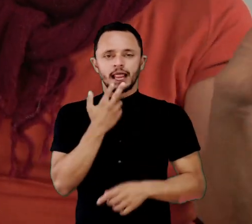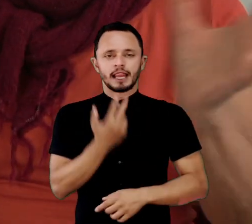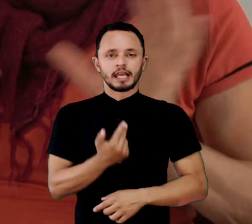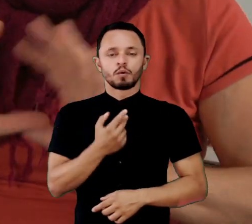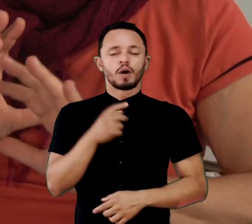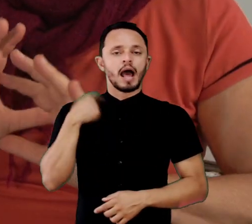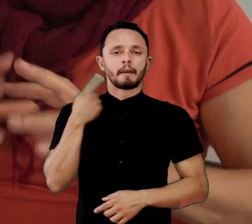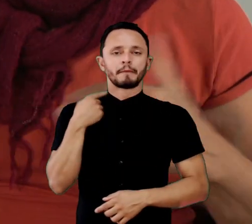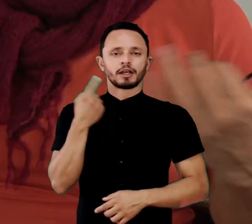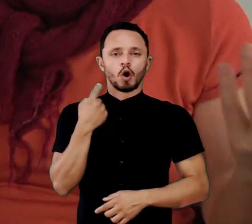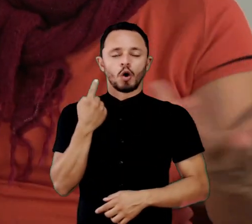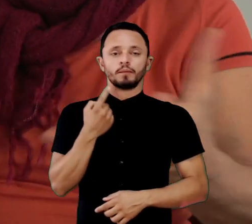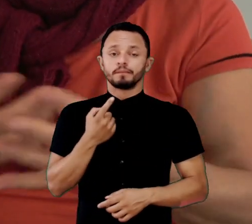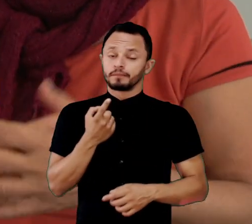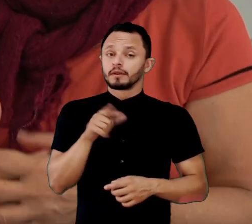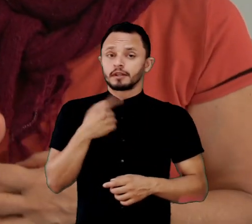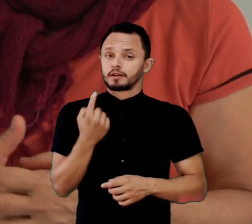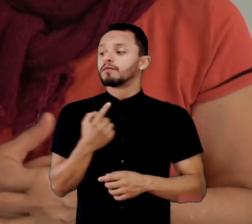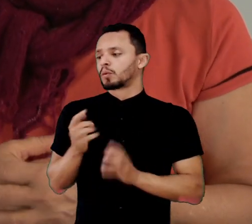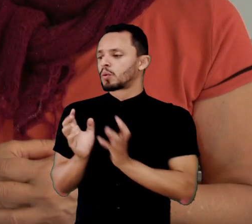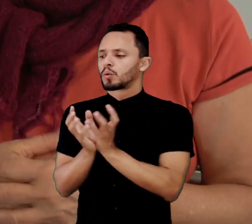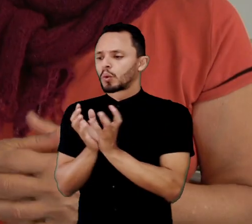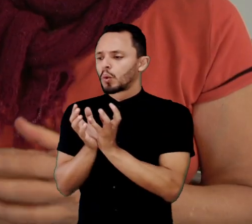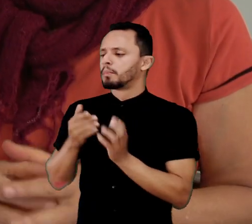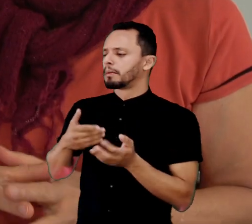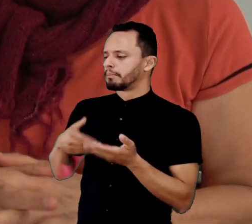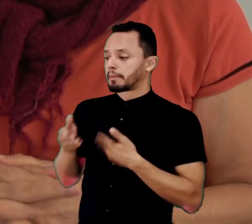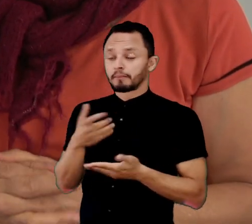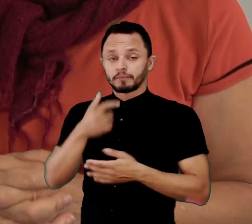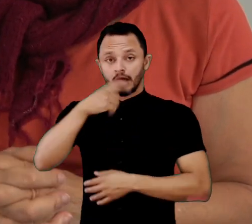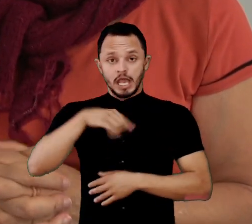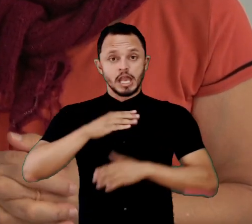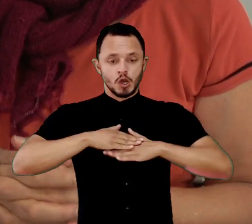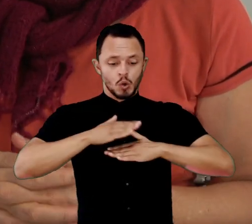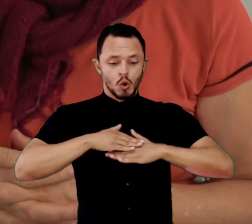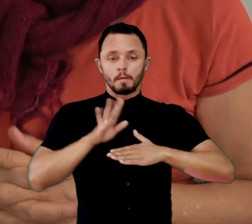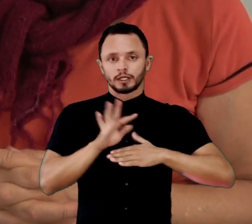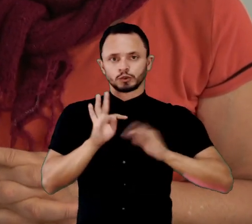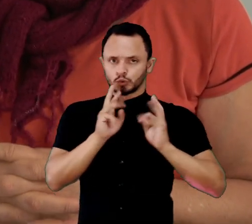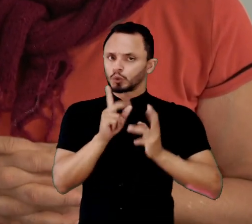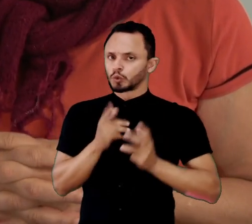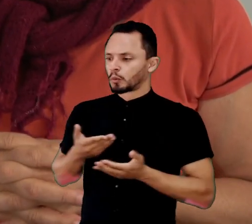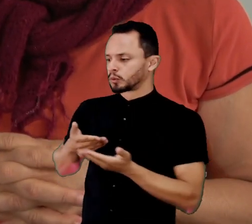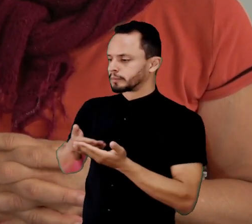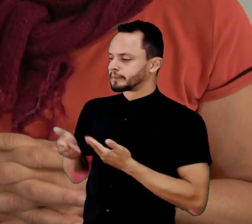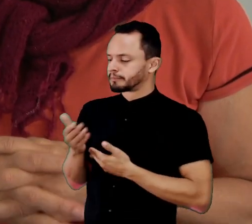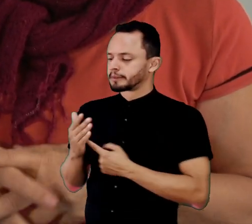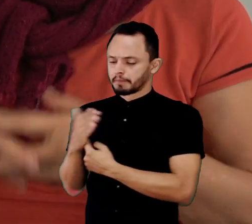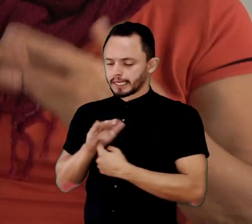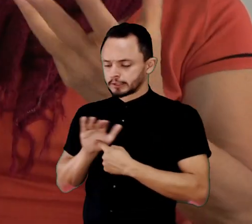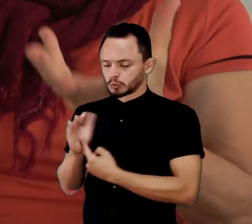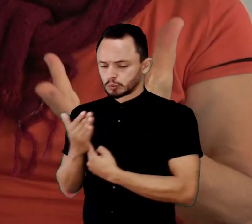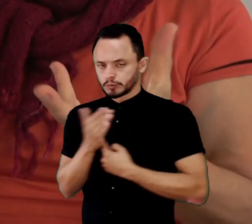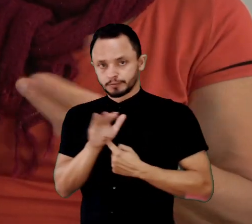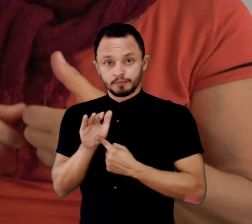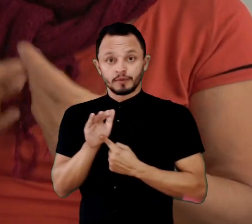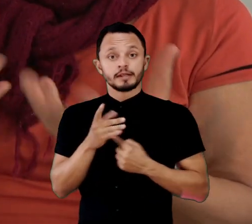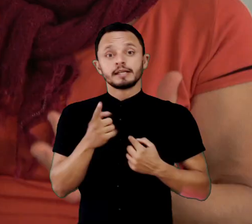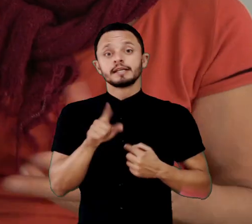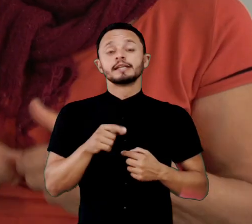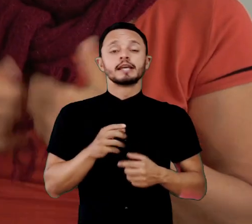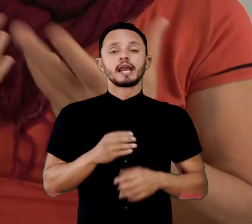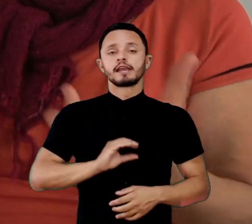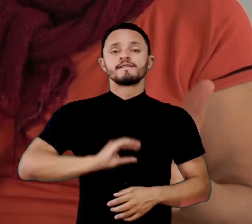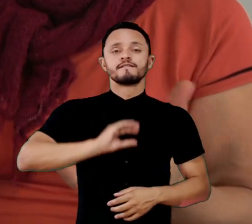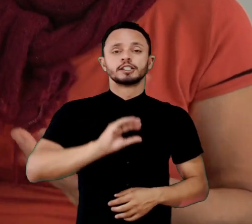mas que foi constituído pelo grupo, com a participação de todo mundo, e que a gente investiu isso na